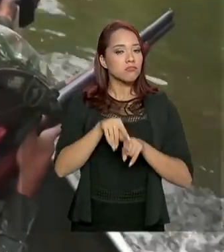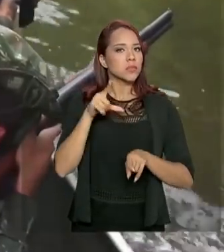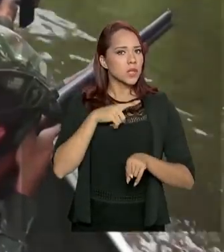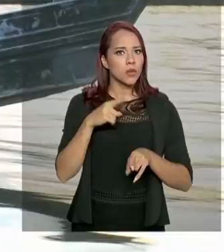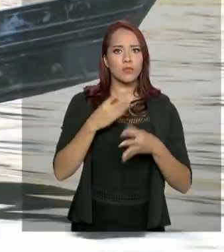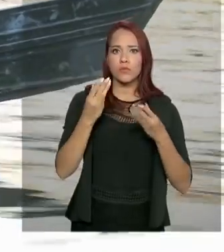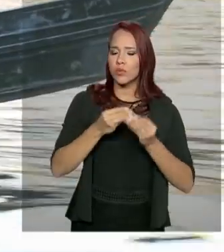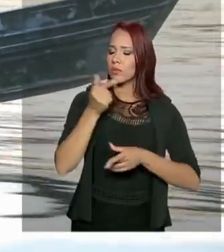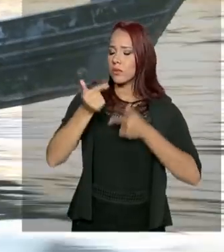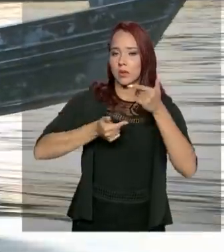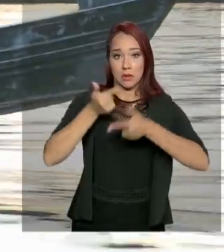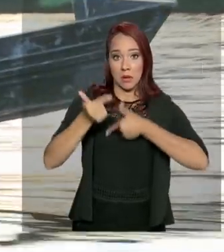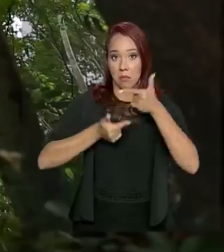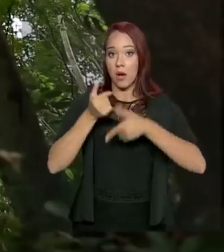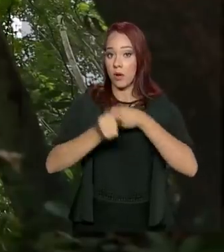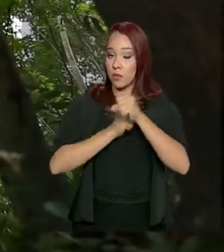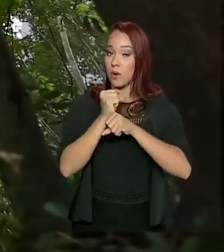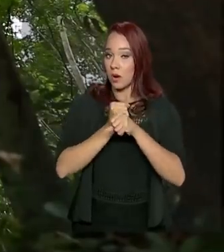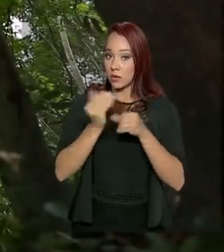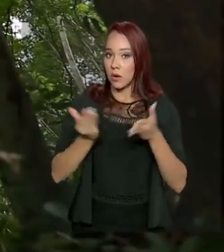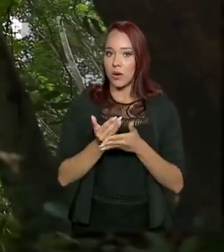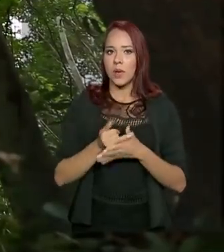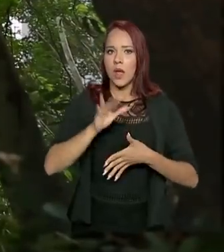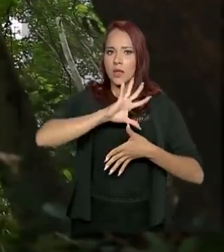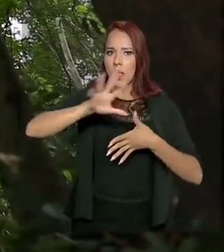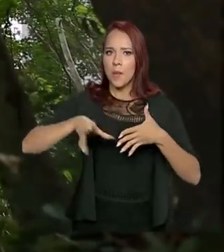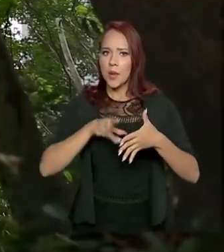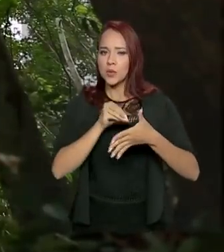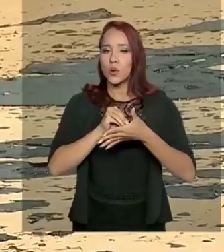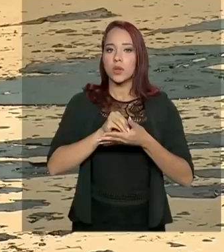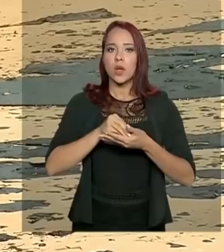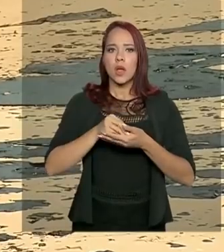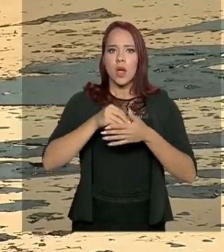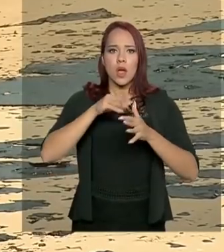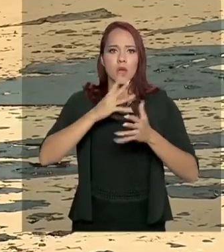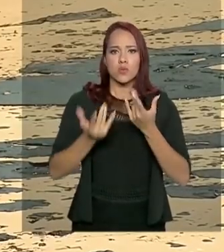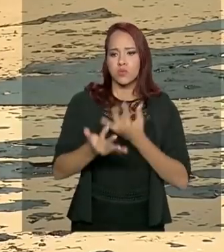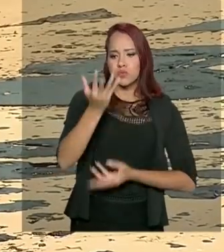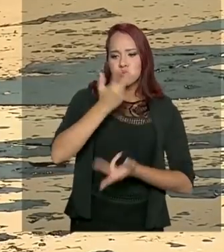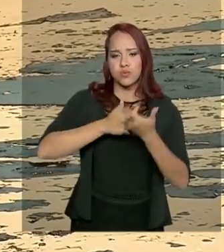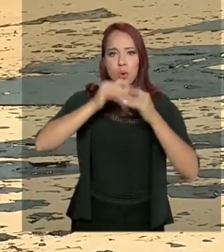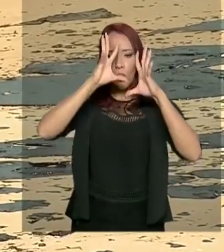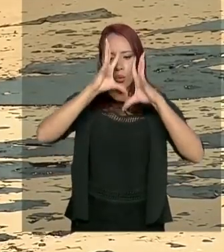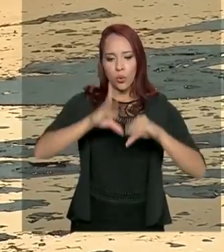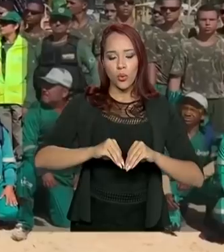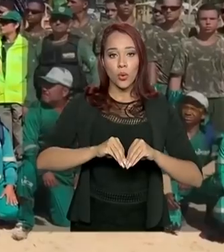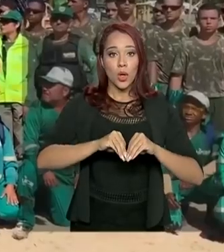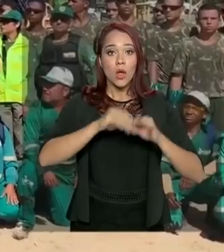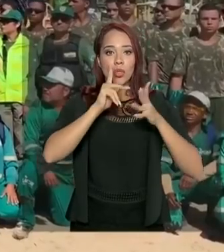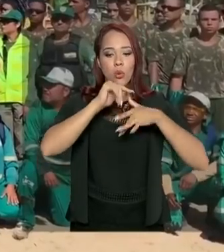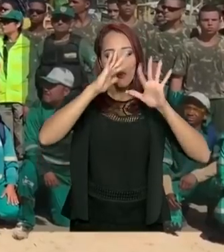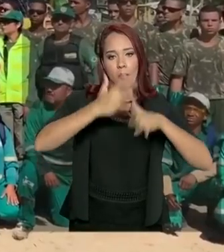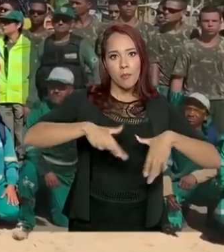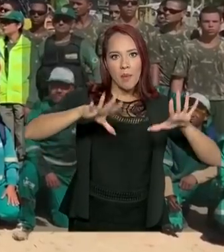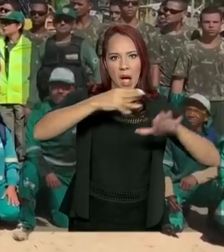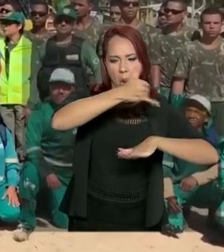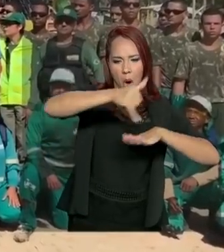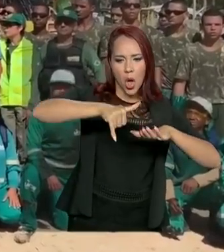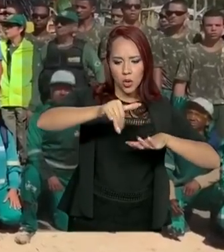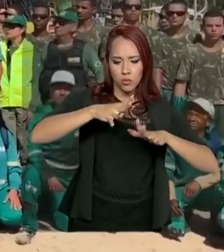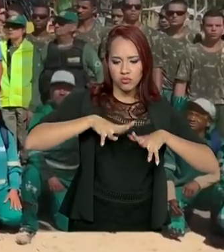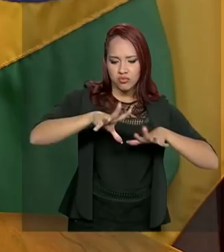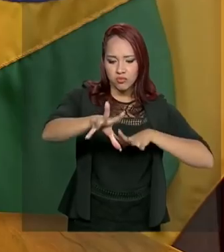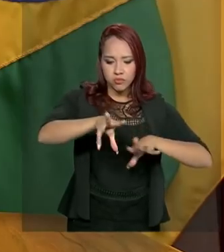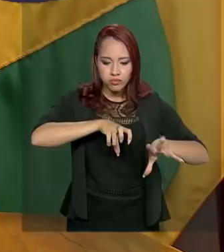bastante trabalho neste ano. Na Amazônia, apagaram incêndio. No mar, recolheram o óleo que chegava ao litoral